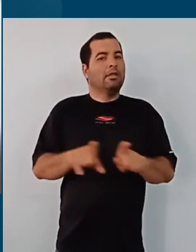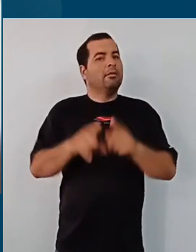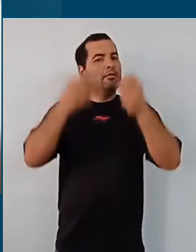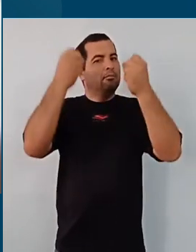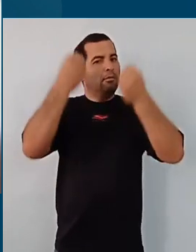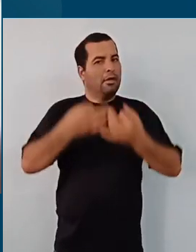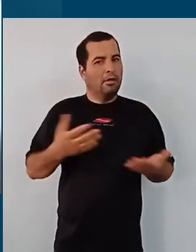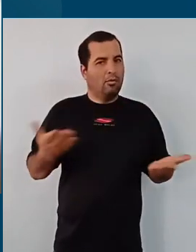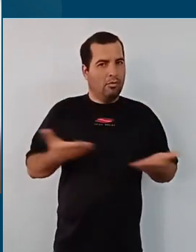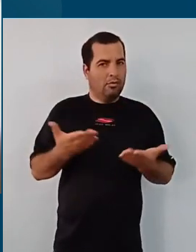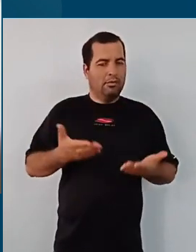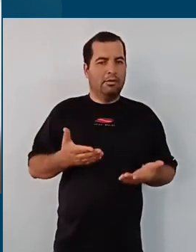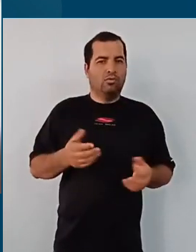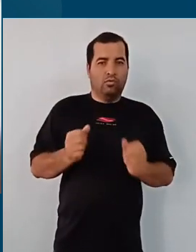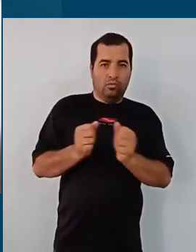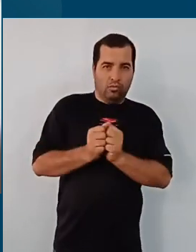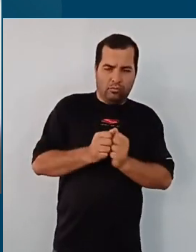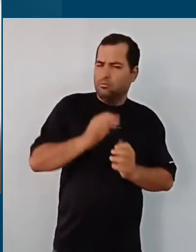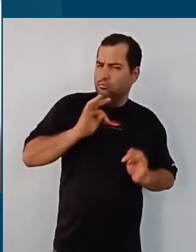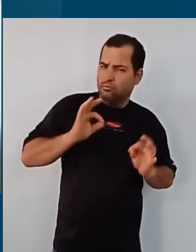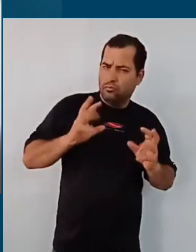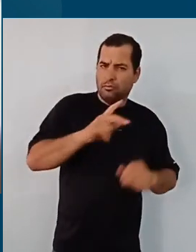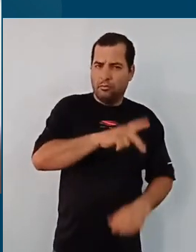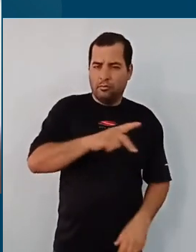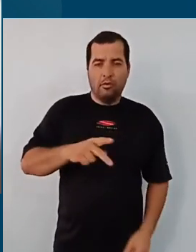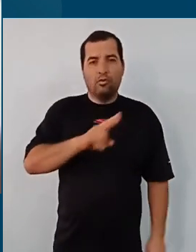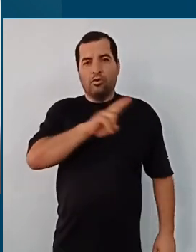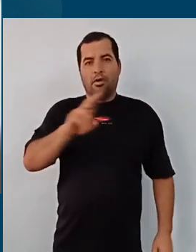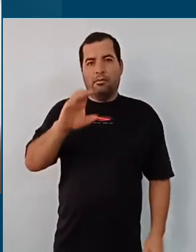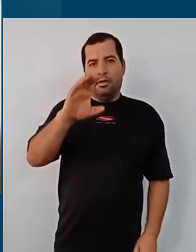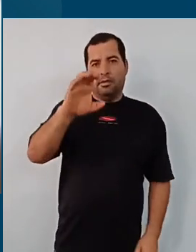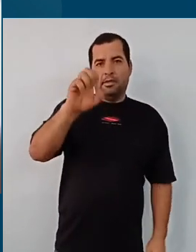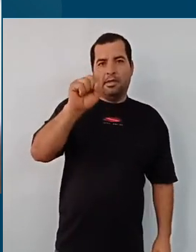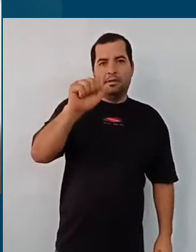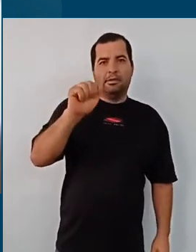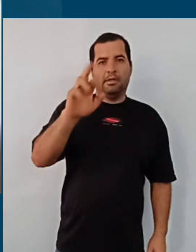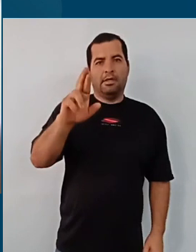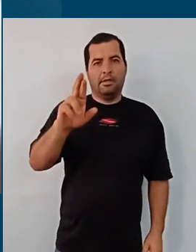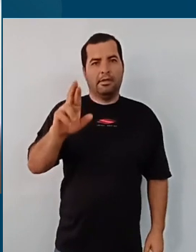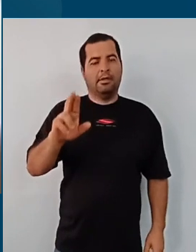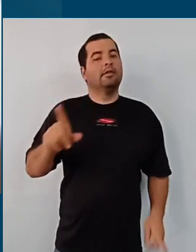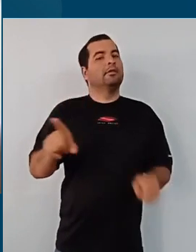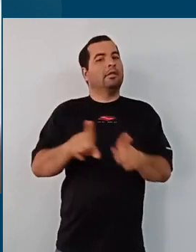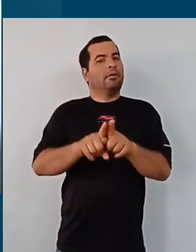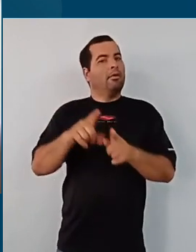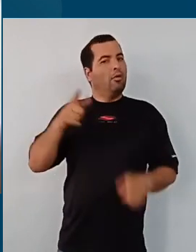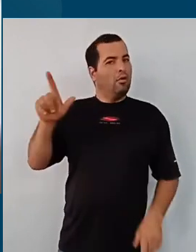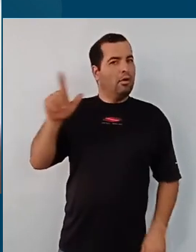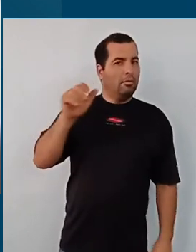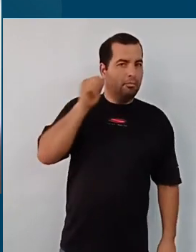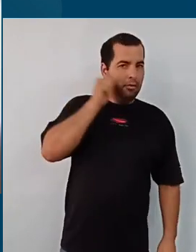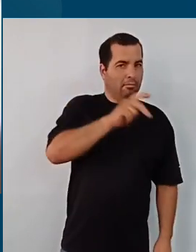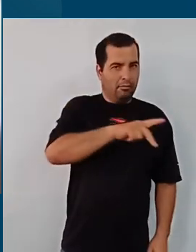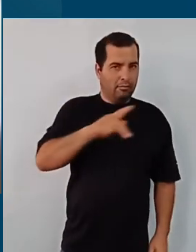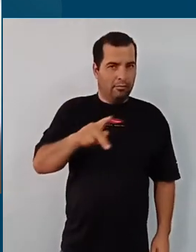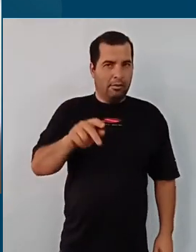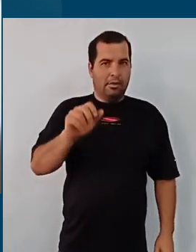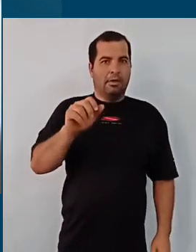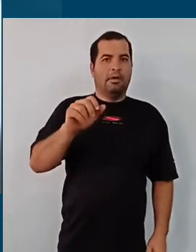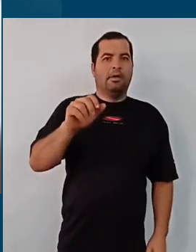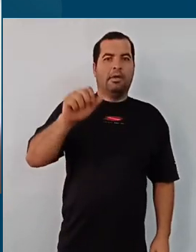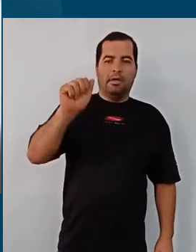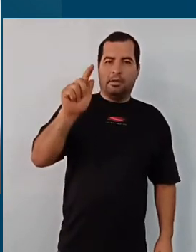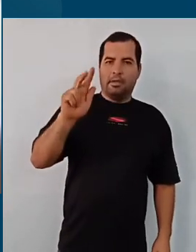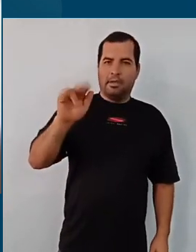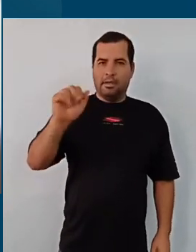atividades dessa noite com a rede municipal, o professor César Caligari, a professora Eliane Aguiar e